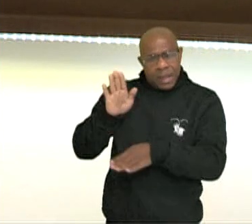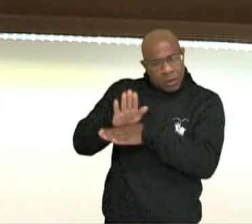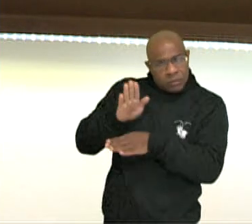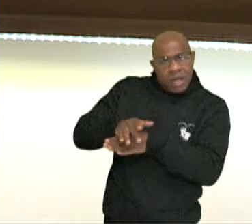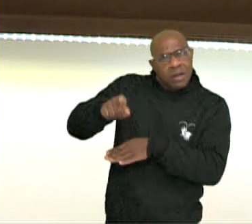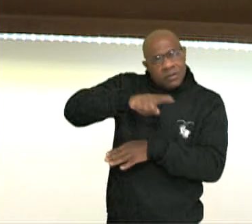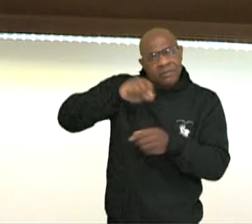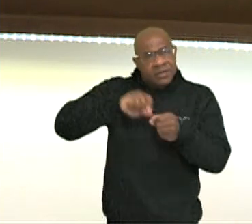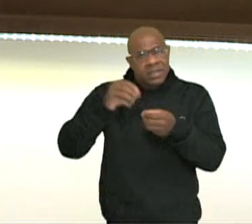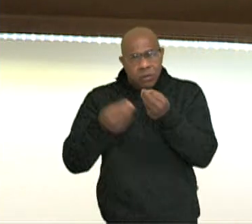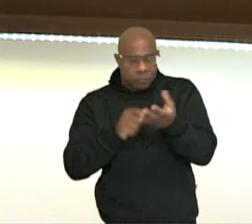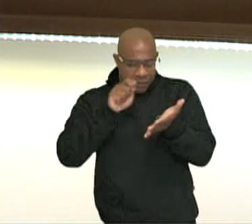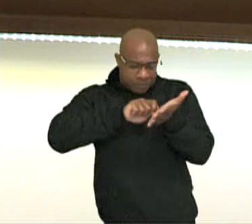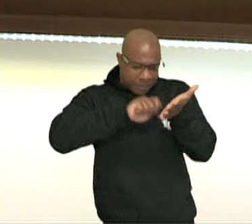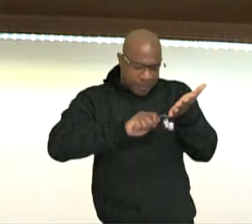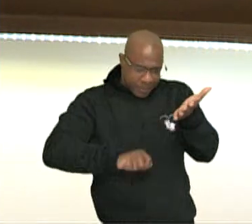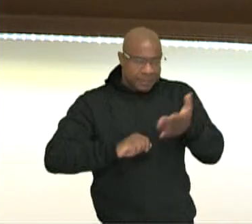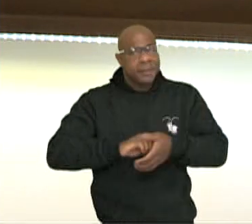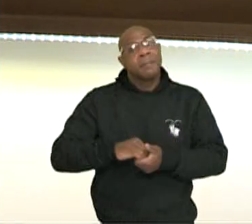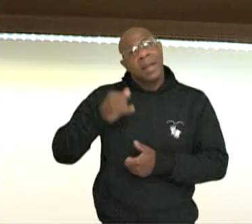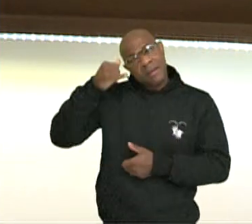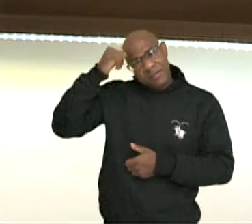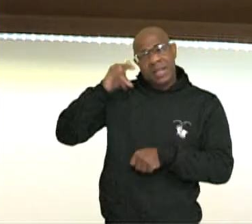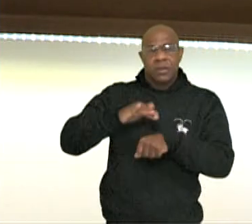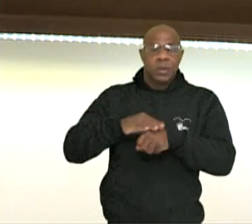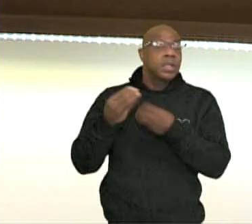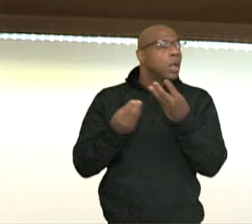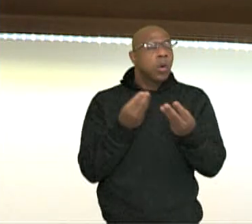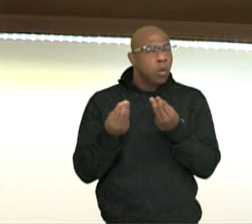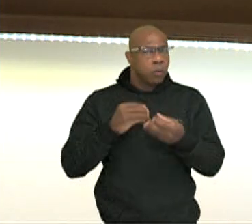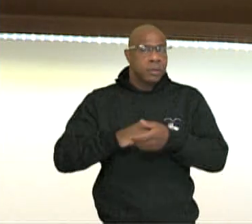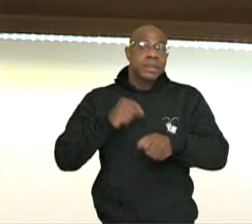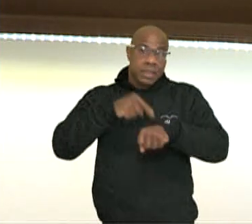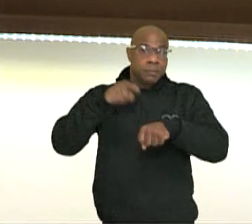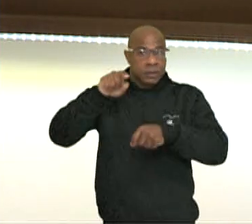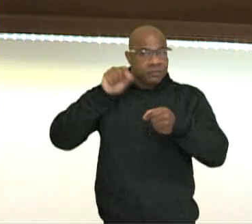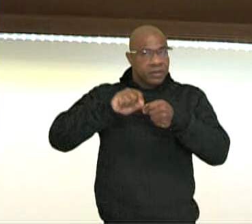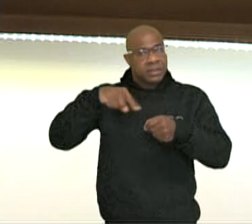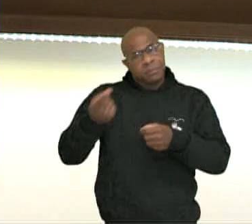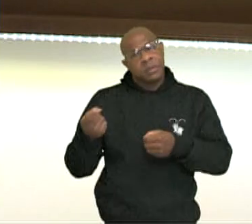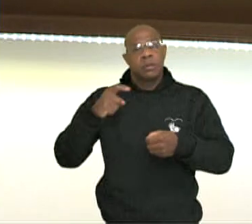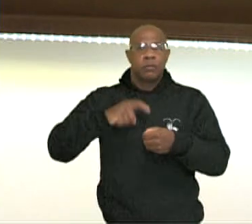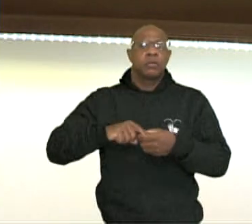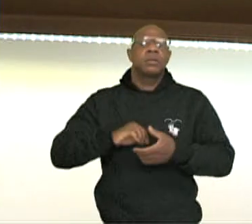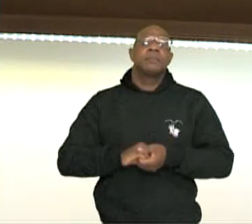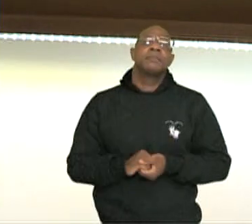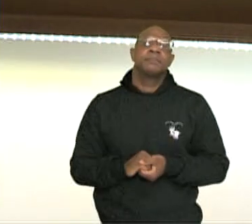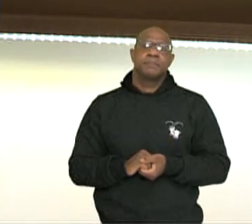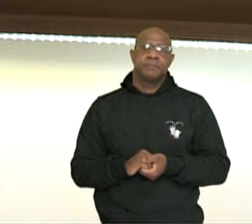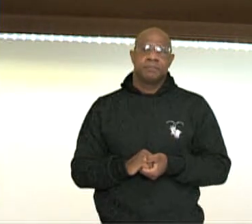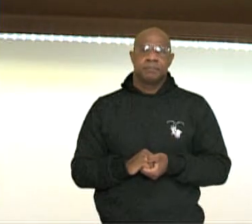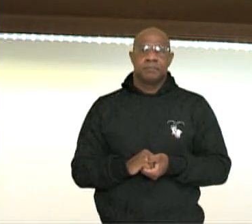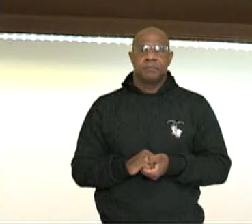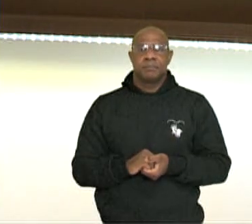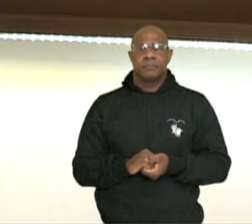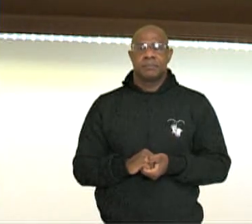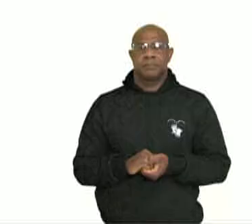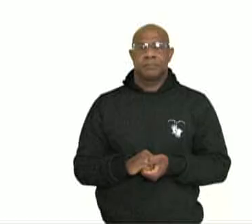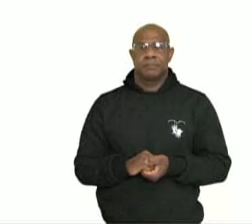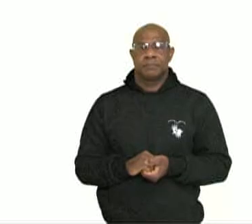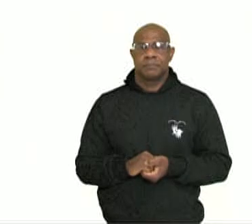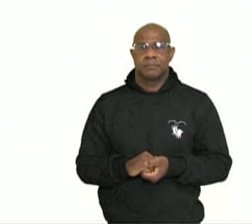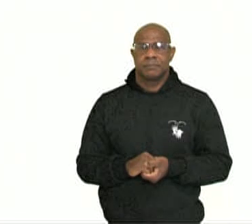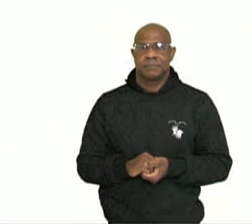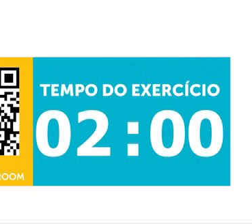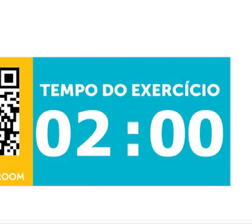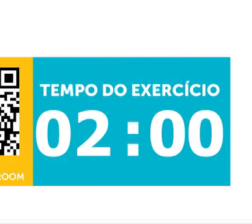para todo mundo ficar aí prevenido contra essa doença. Vou dar um tempinho para você anotar e eu já volto para juntos conferirmos a resposta. Até